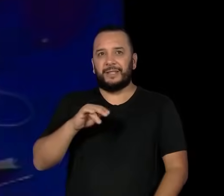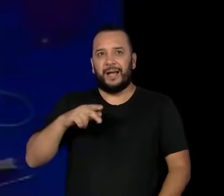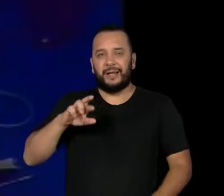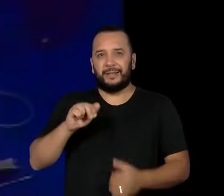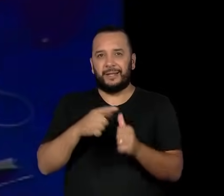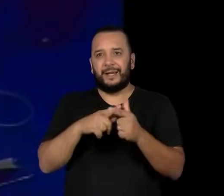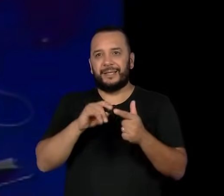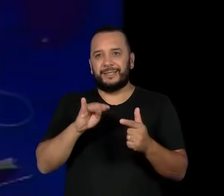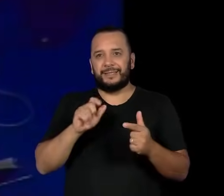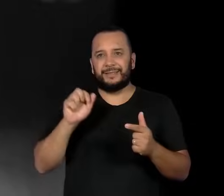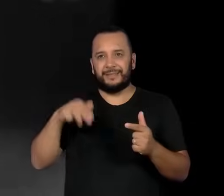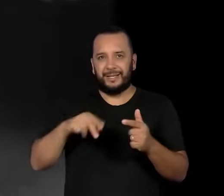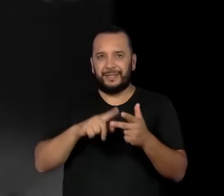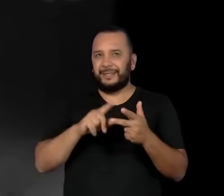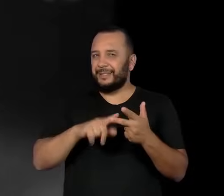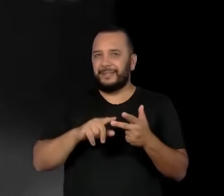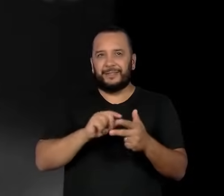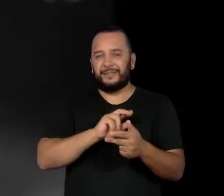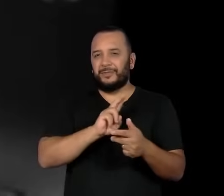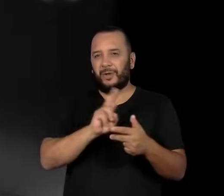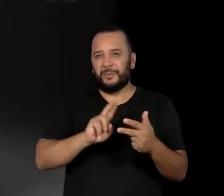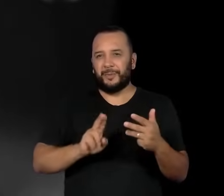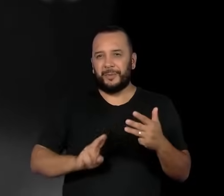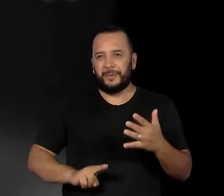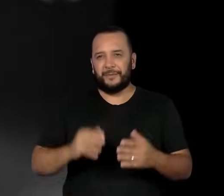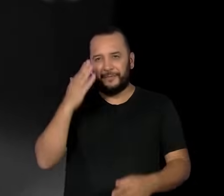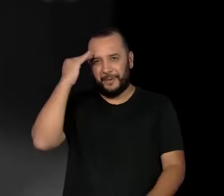Stan Getz e Ella Fitzgerald.